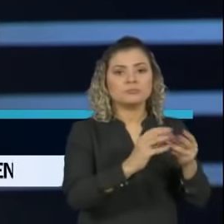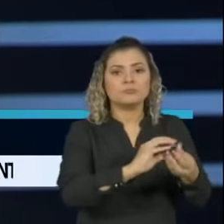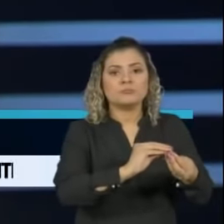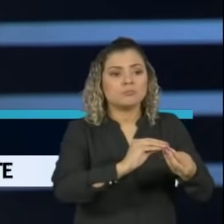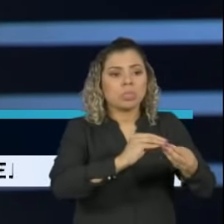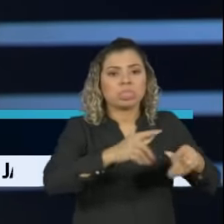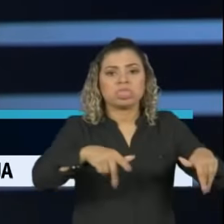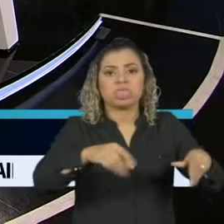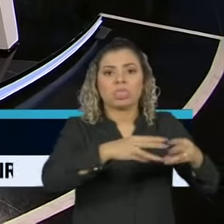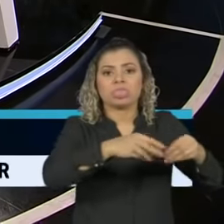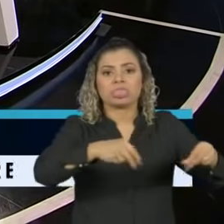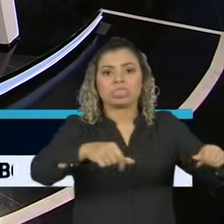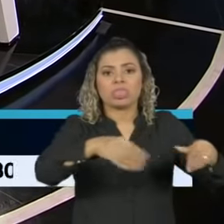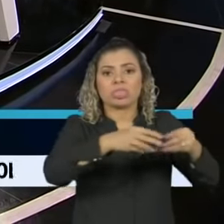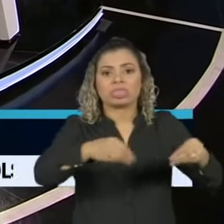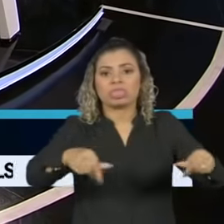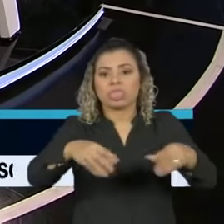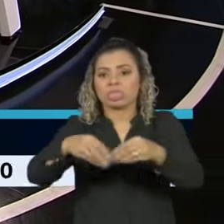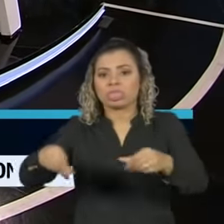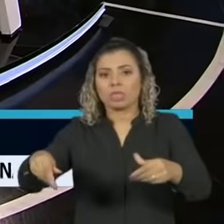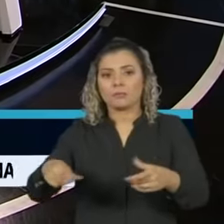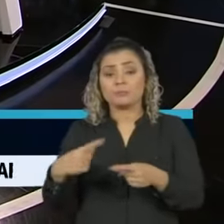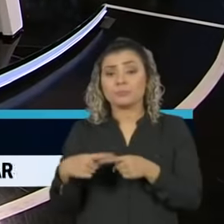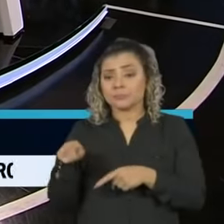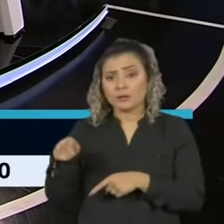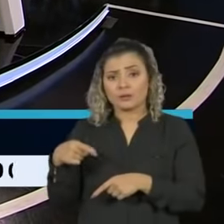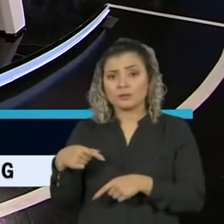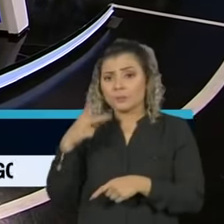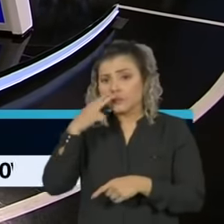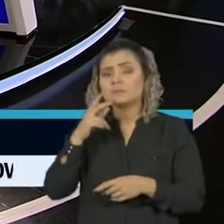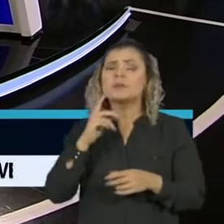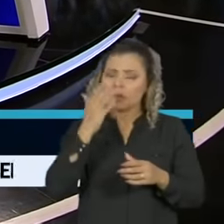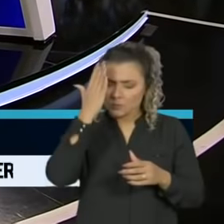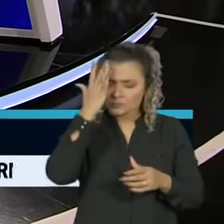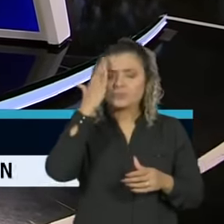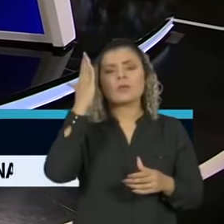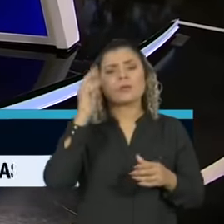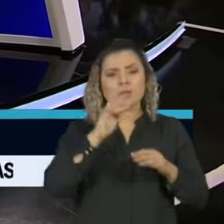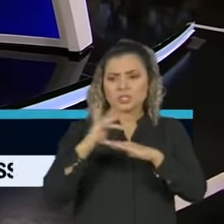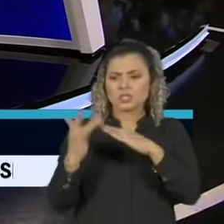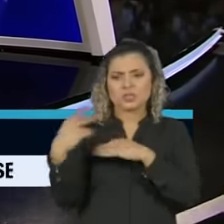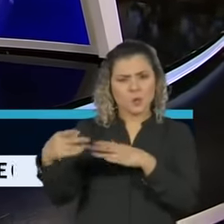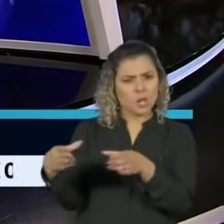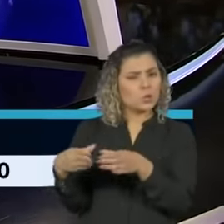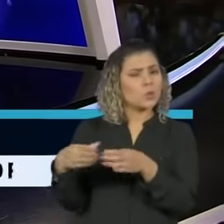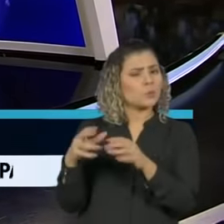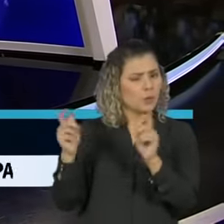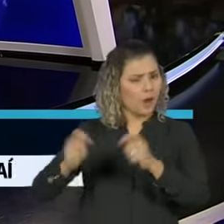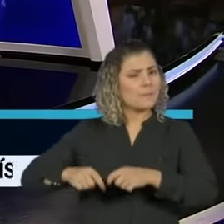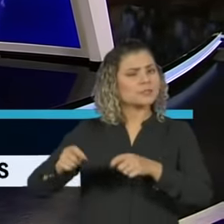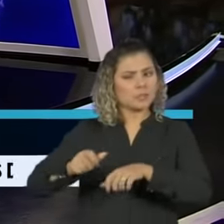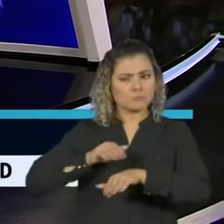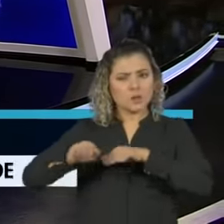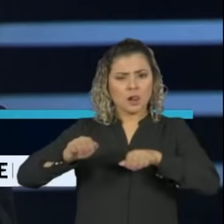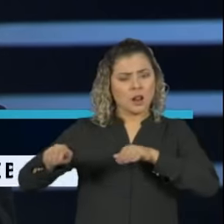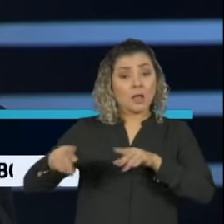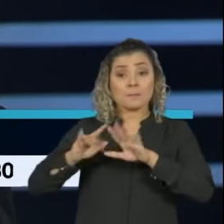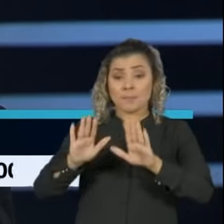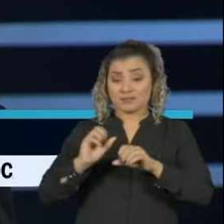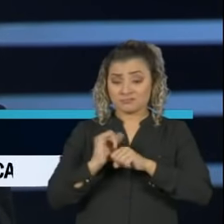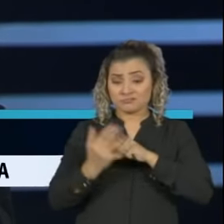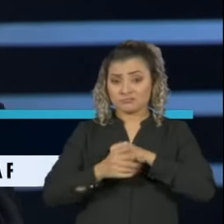para você, acho difícil essa base, eles são muito competentes em redes sociais, o problema é que a